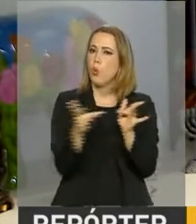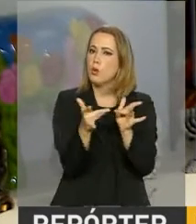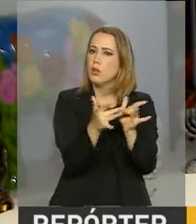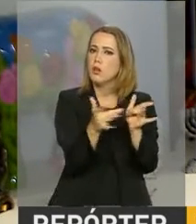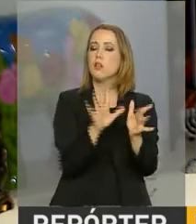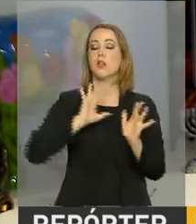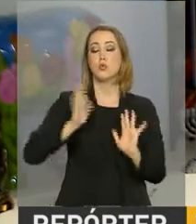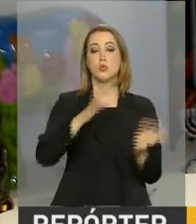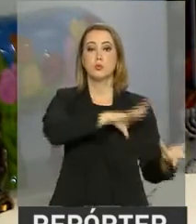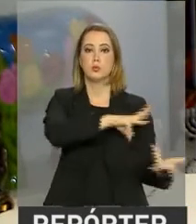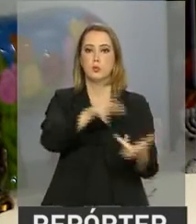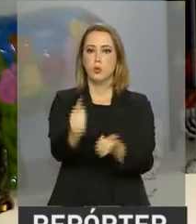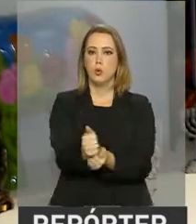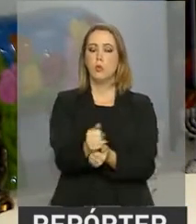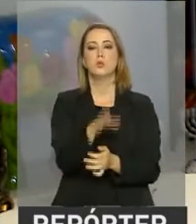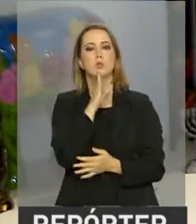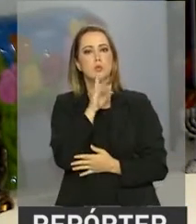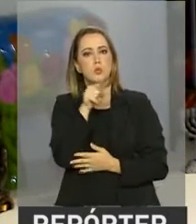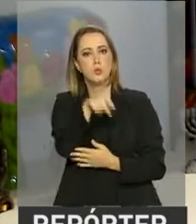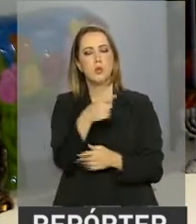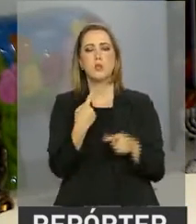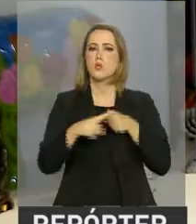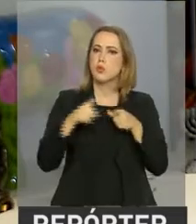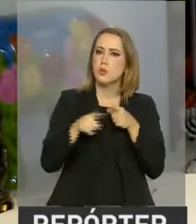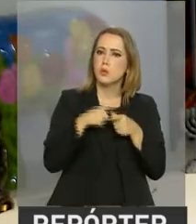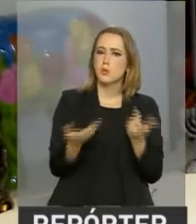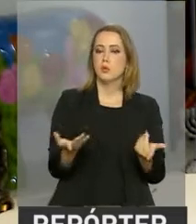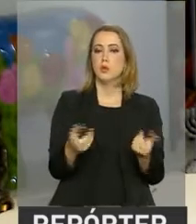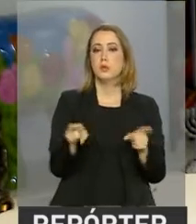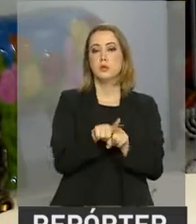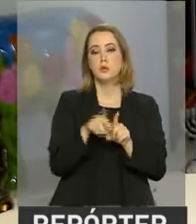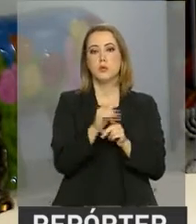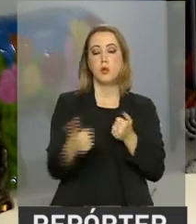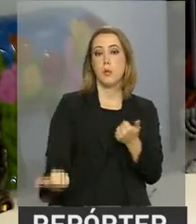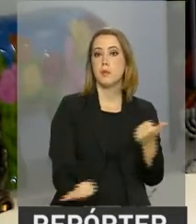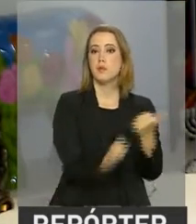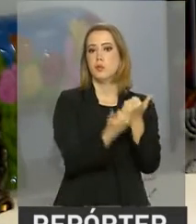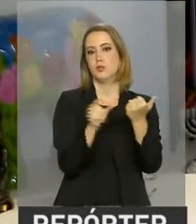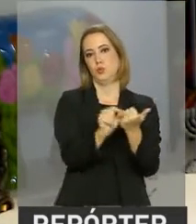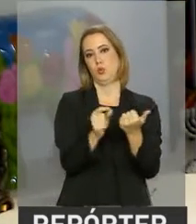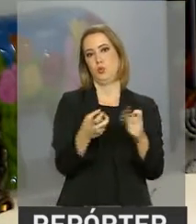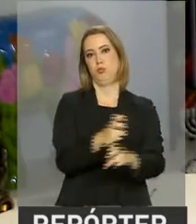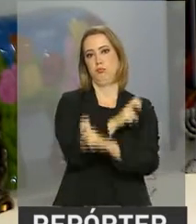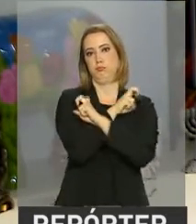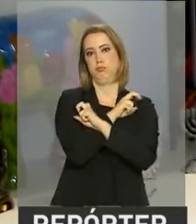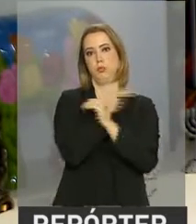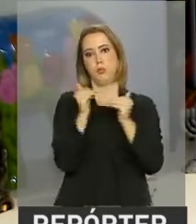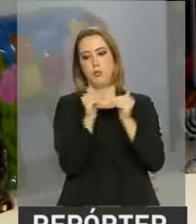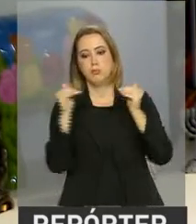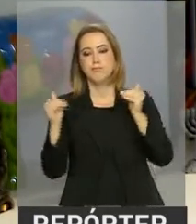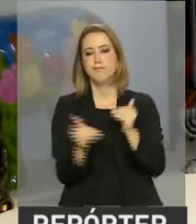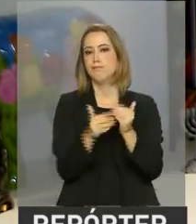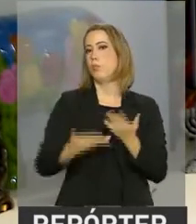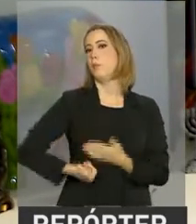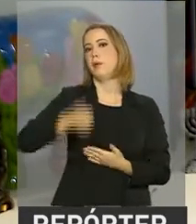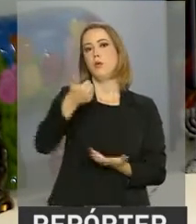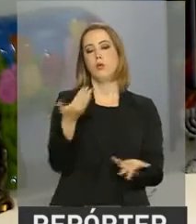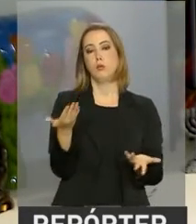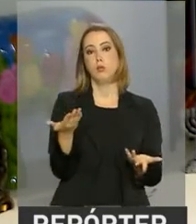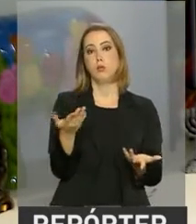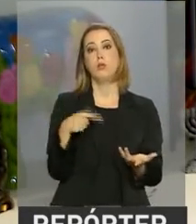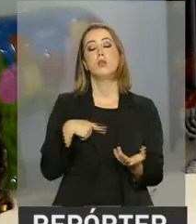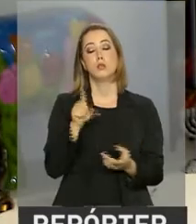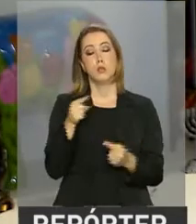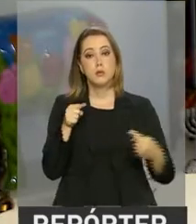tem identificado de risco, e perseguir a descontinuidade e substituição de produtos de alto risco por produtos de menor risco é uma